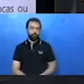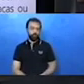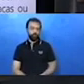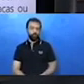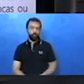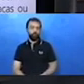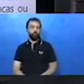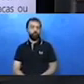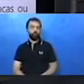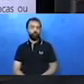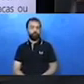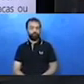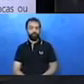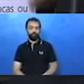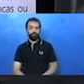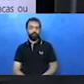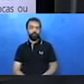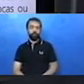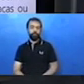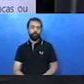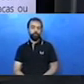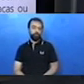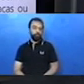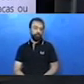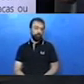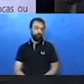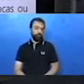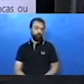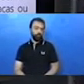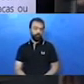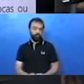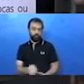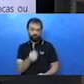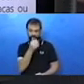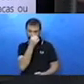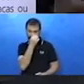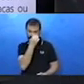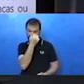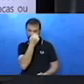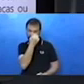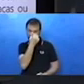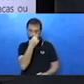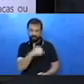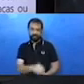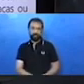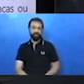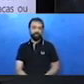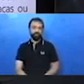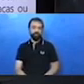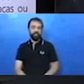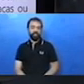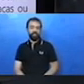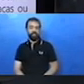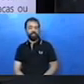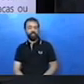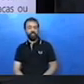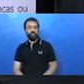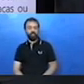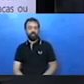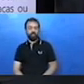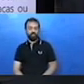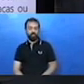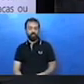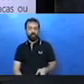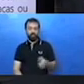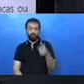Parte importante do texto eu vou marcando de cinza. Eu acho importante, pode me ajudar. E aí tinha uma parte que perguntava o